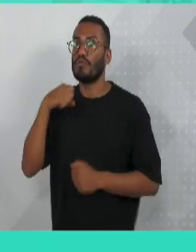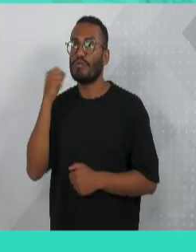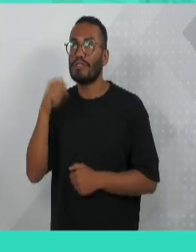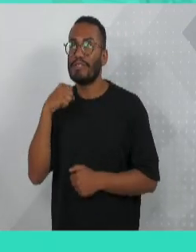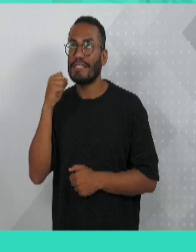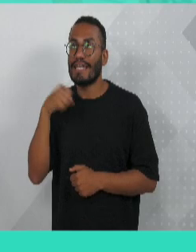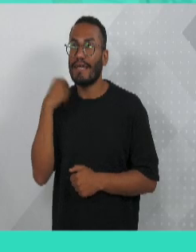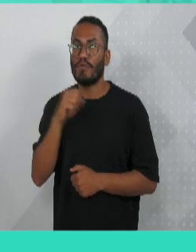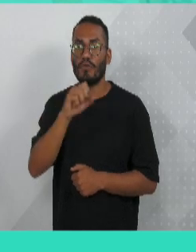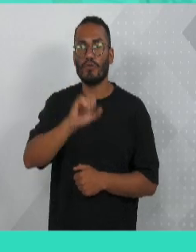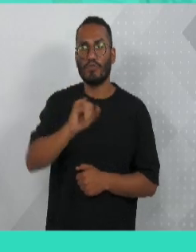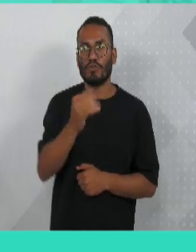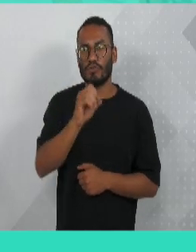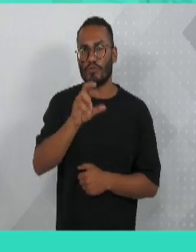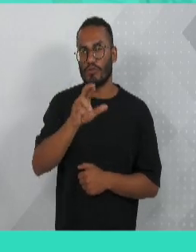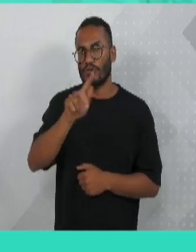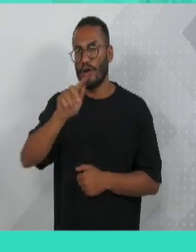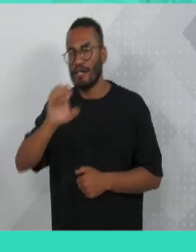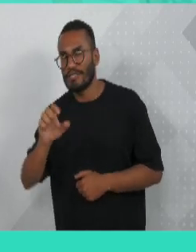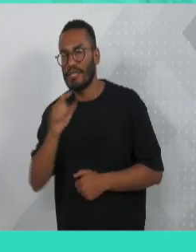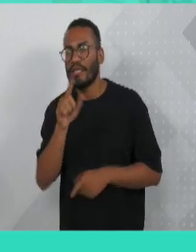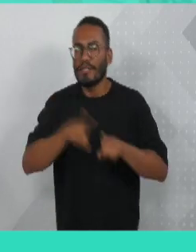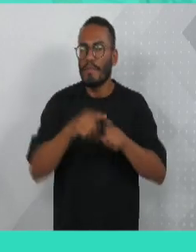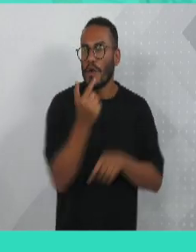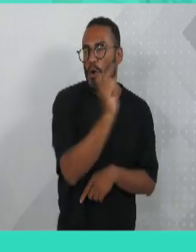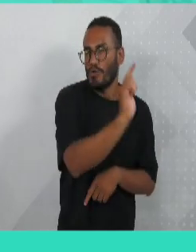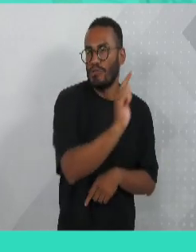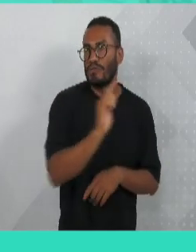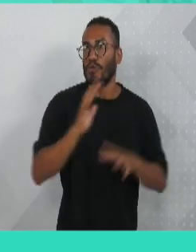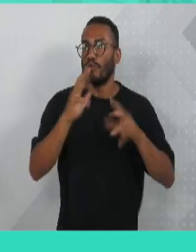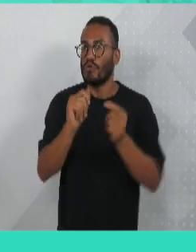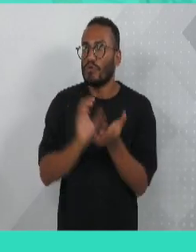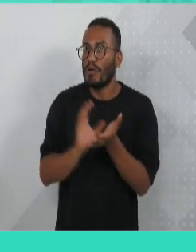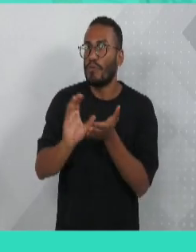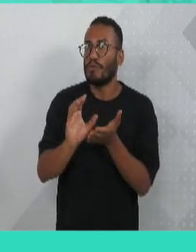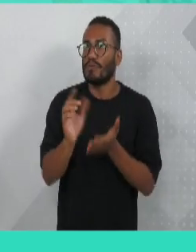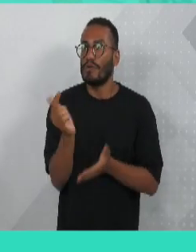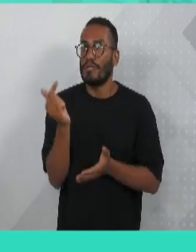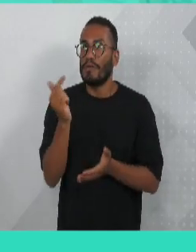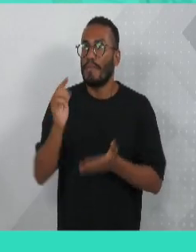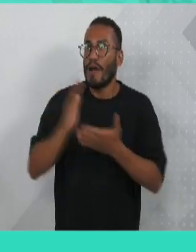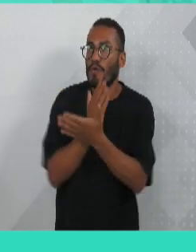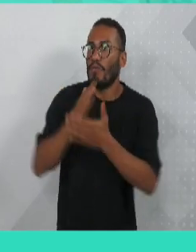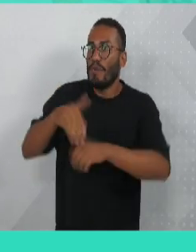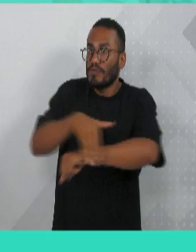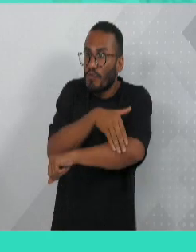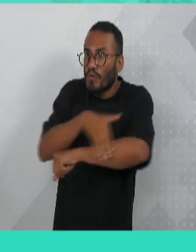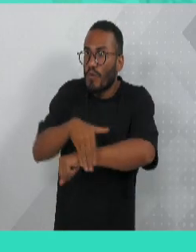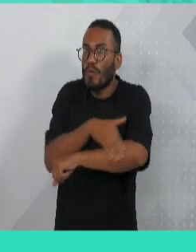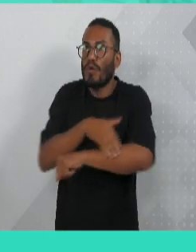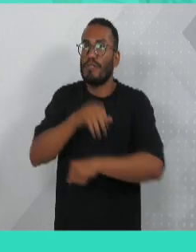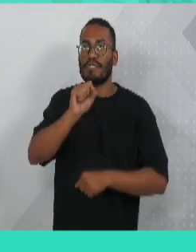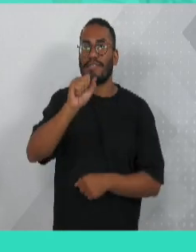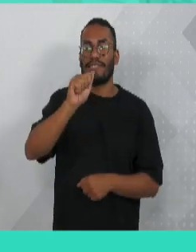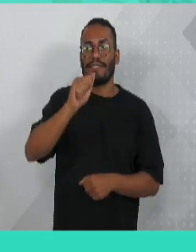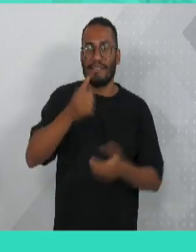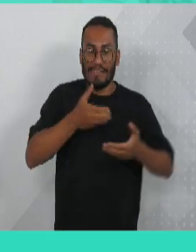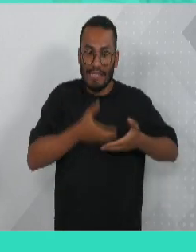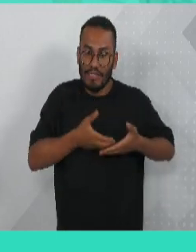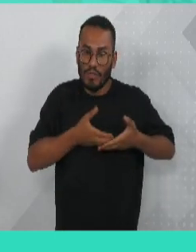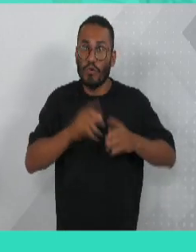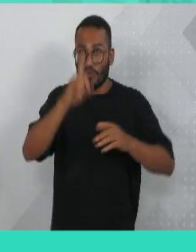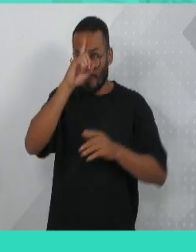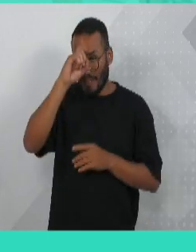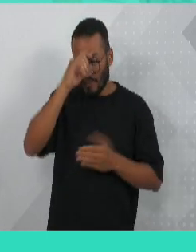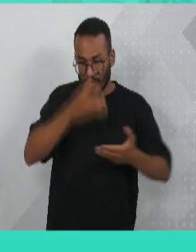Sai tá e mais alguns ali então aqui ó todos os recursos que a gente pagou as ruas Santo Antônio tá